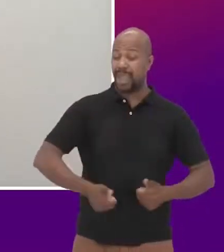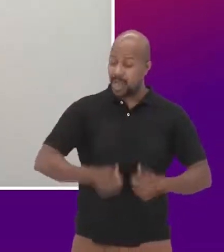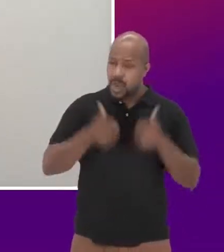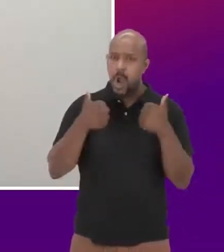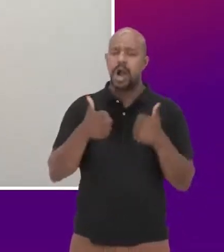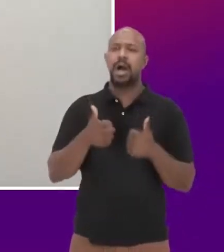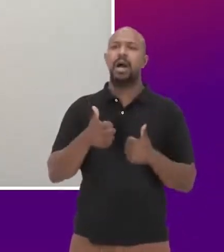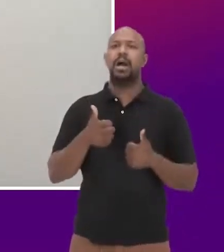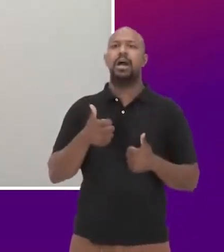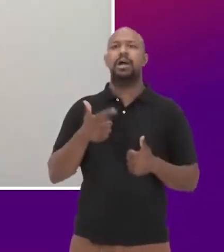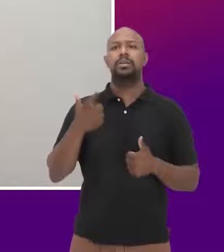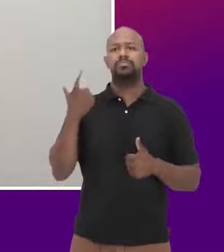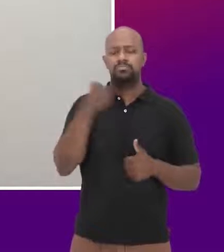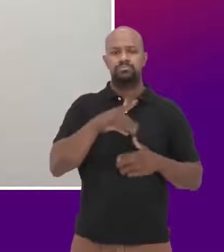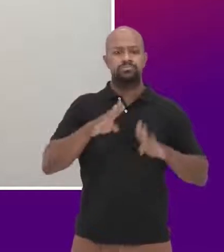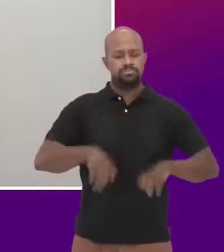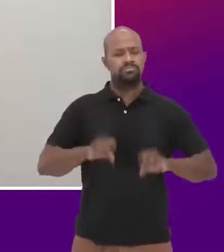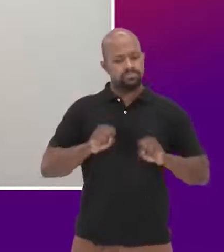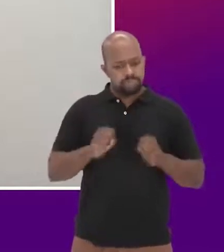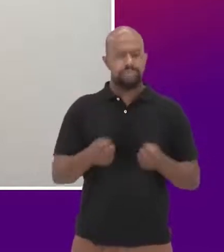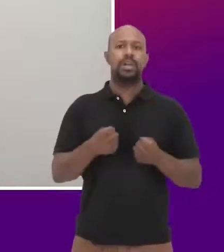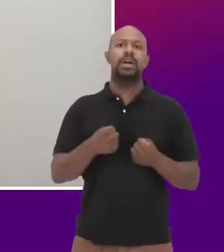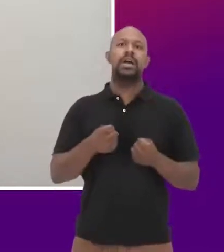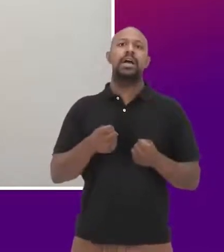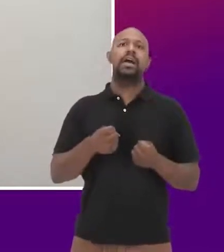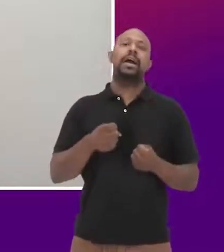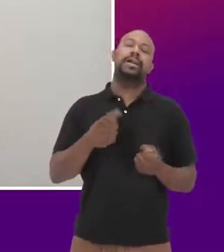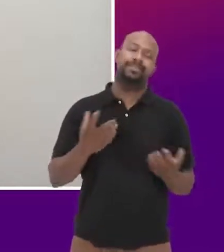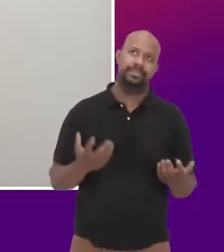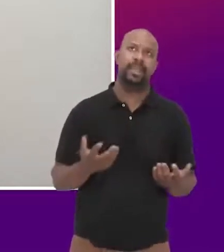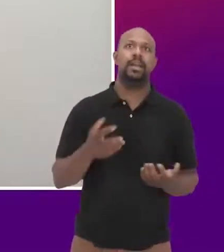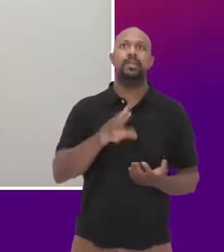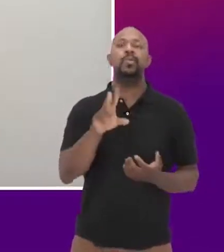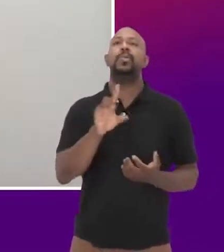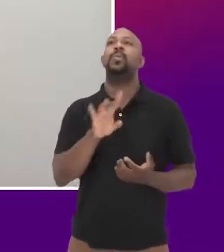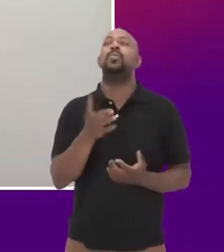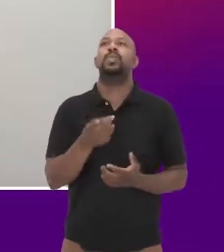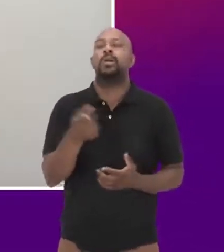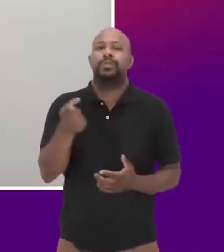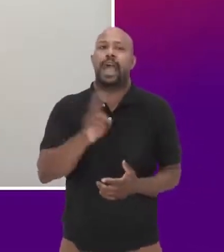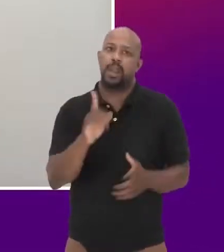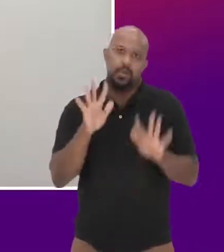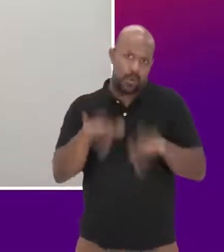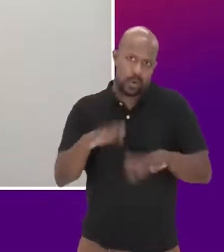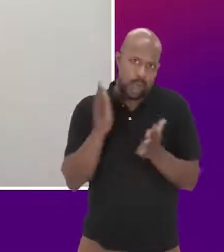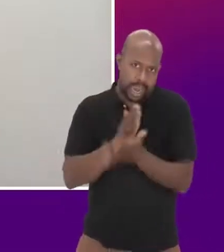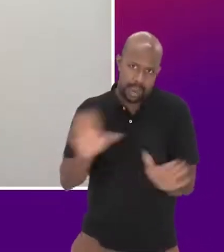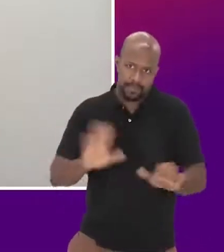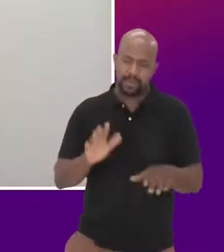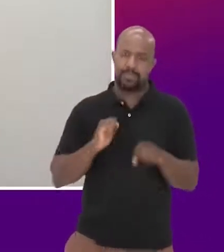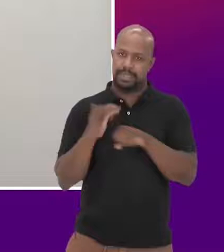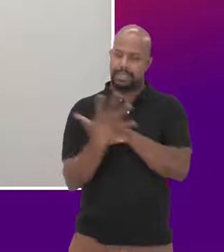melhor saíram, aliás, não saíram ainda desse episódio,